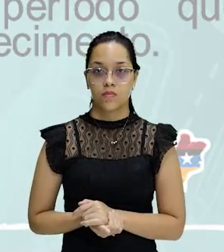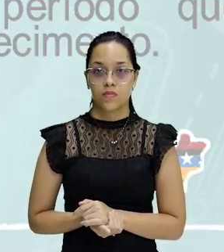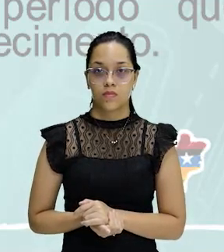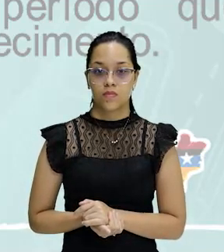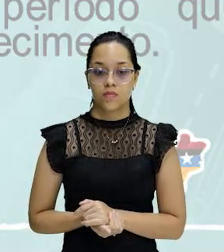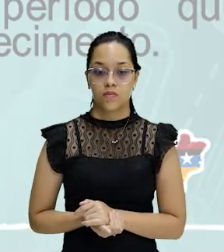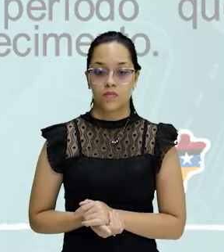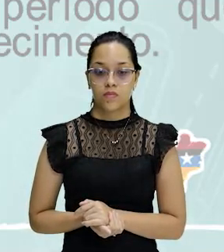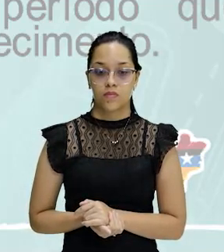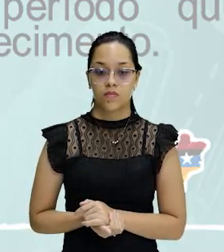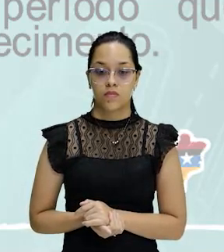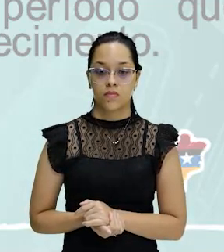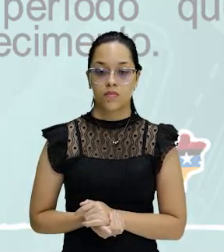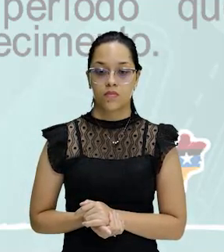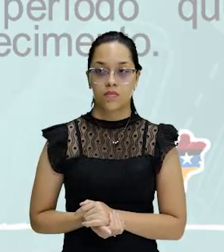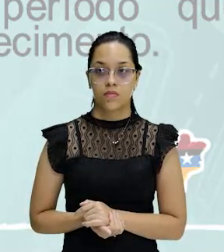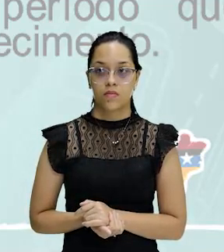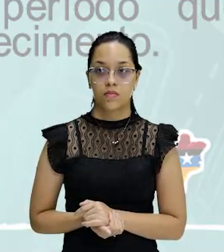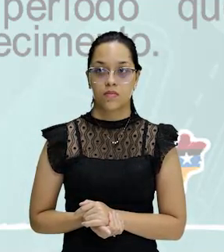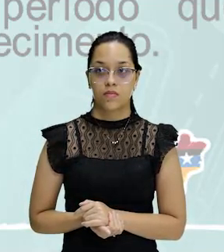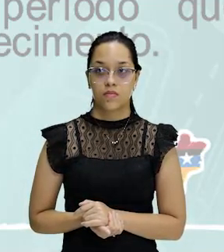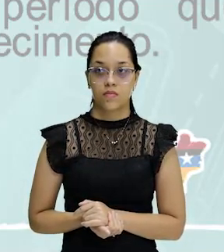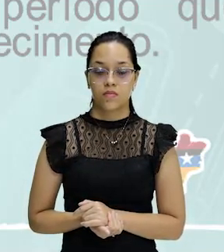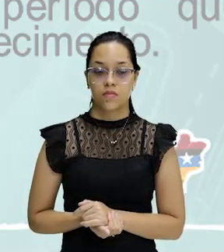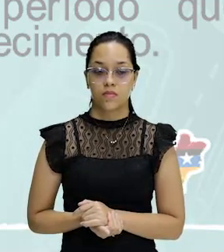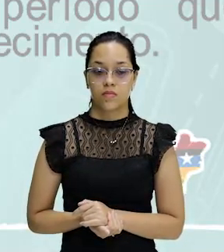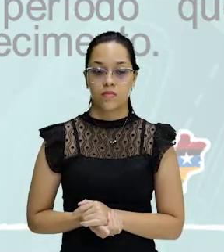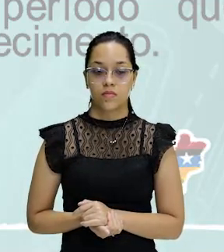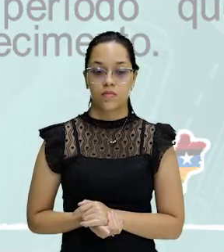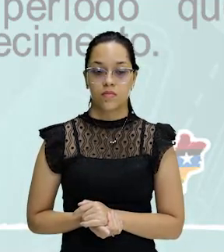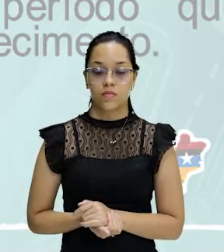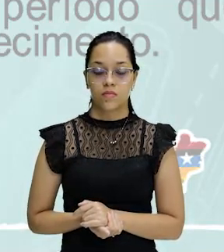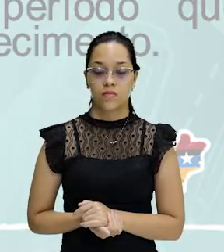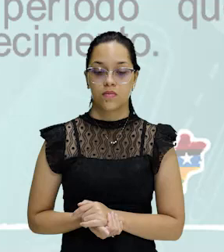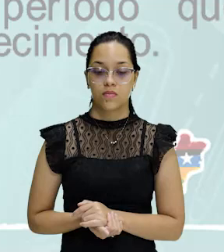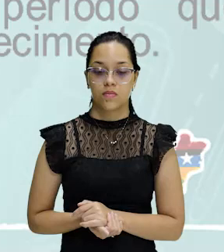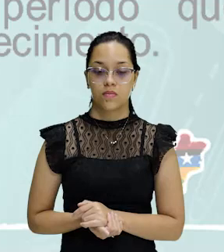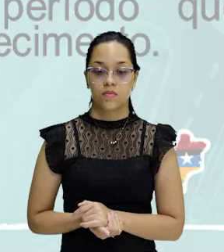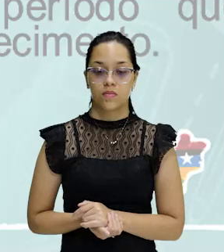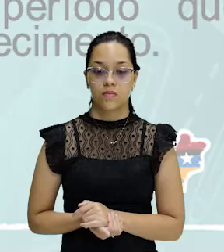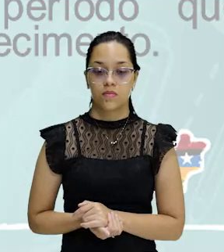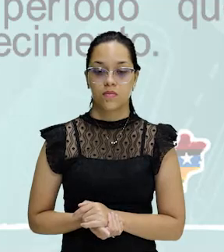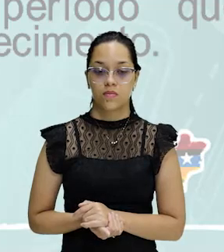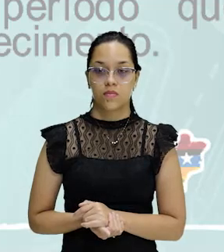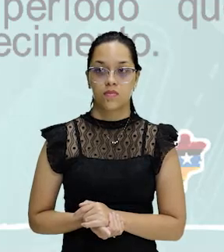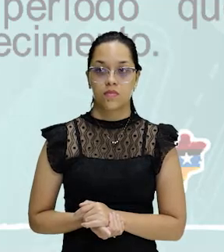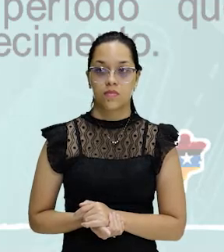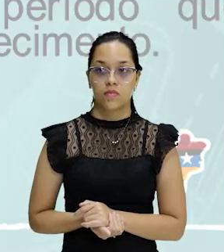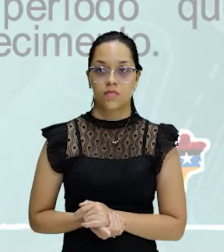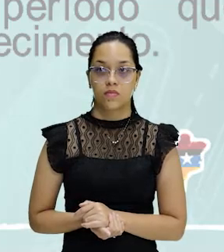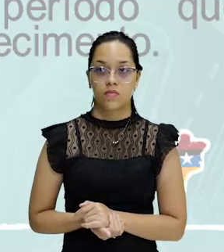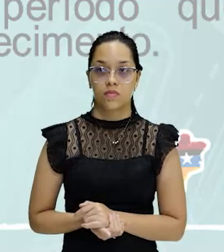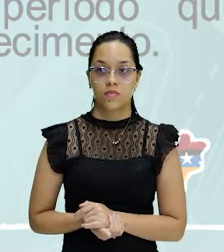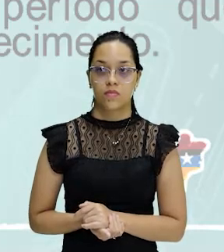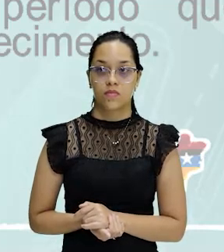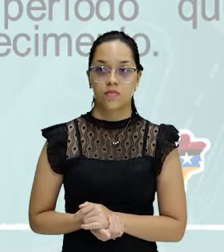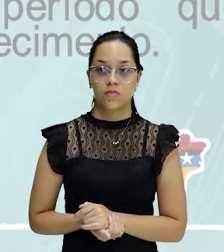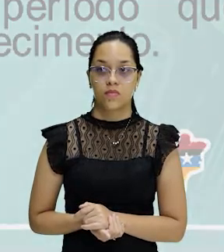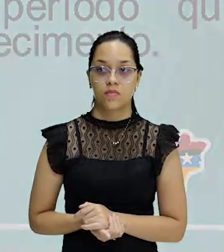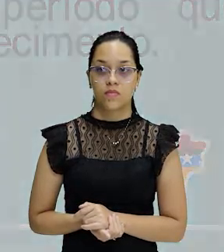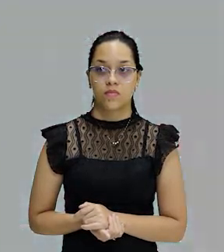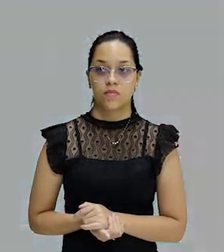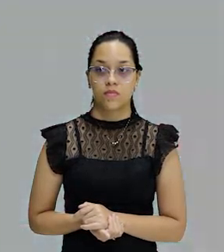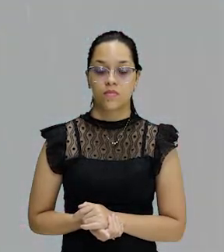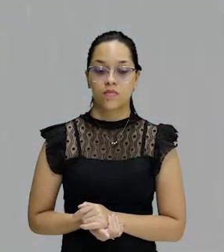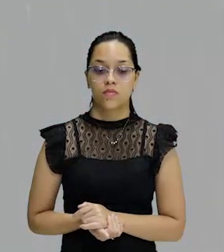por um espírito científico, valorização da razão e do raciocínio lógico, colocando o ser humano como centro do universo, ou seja,